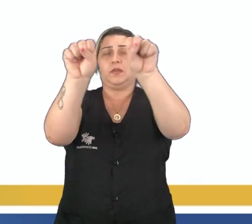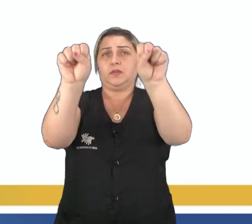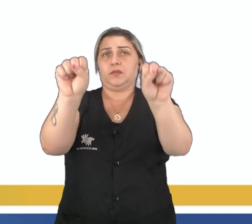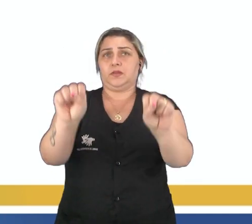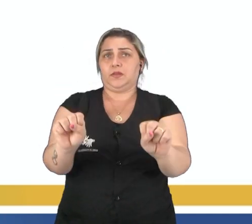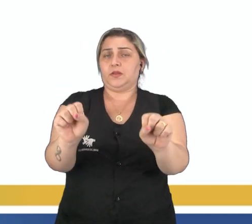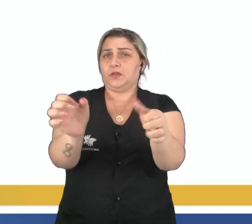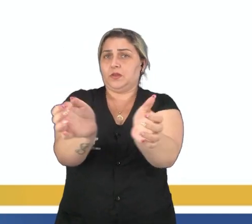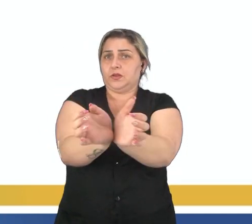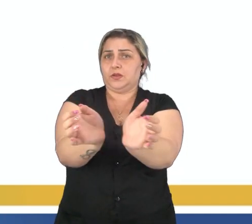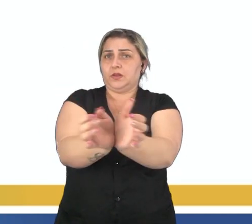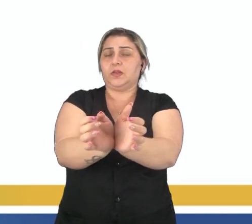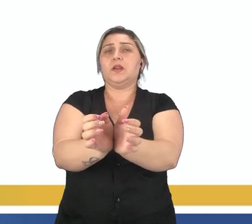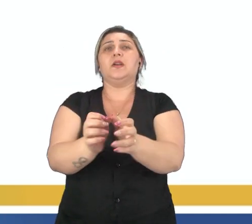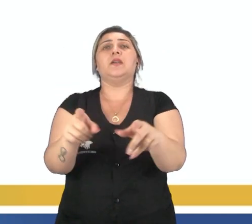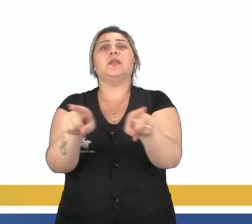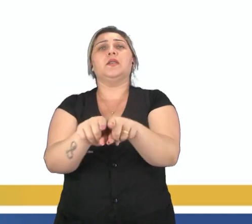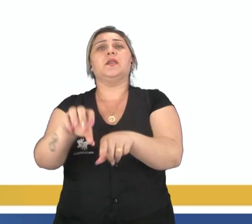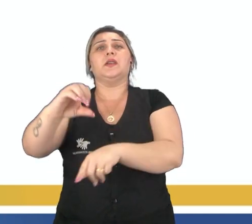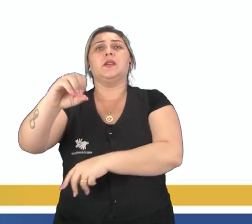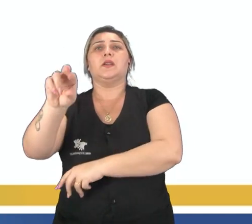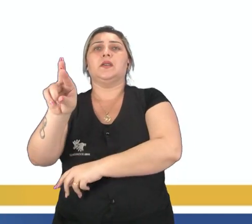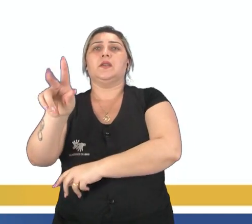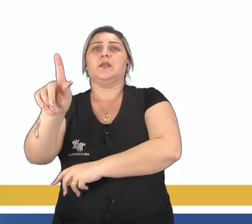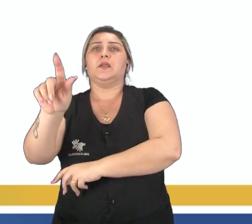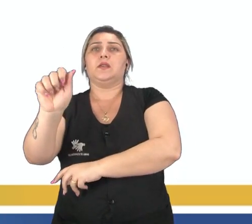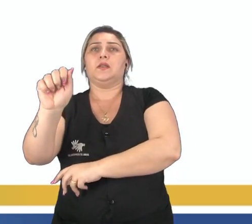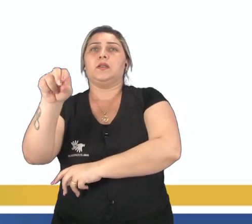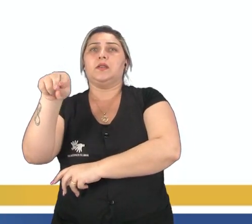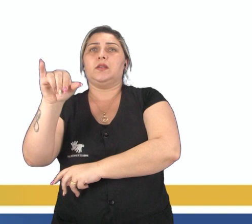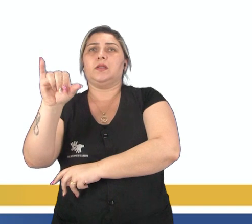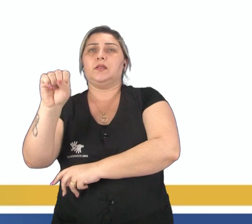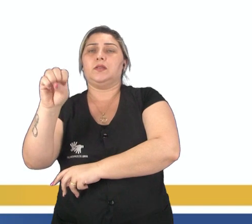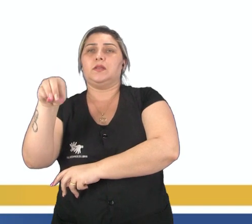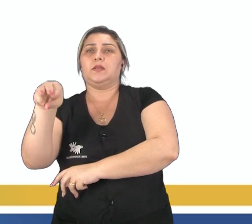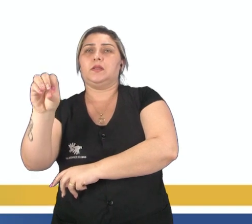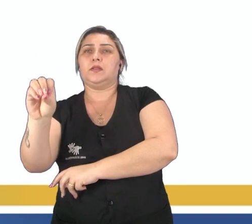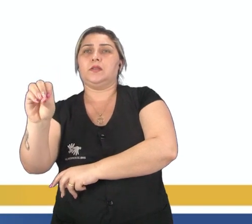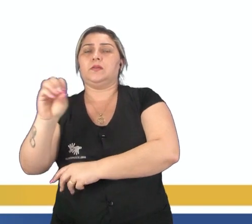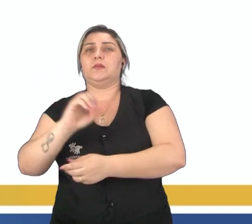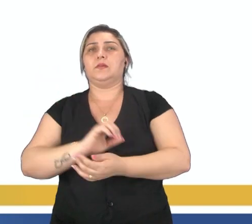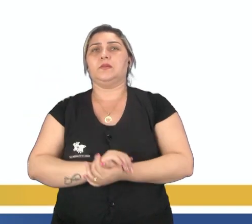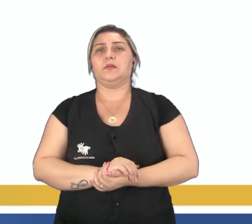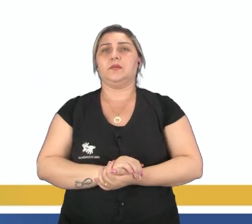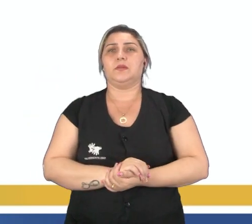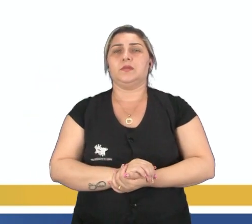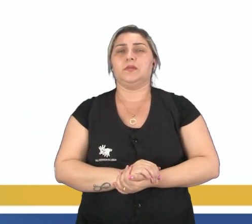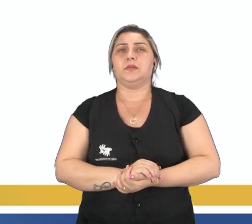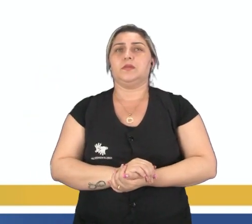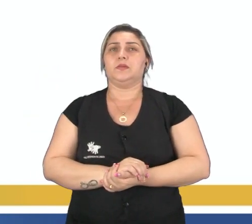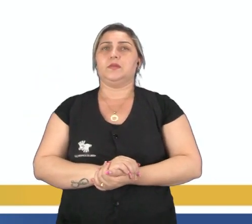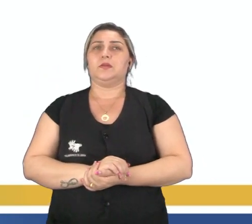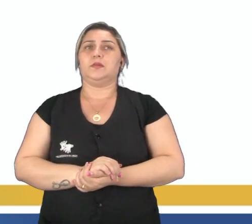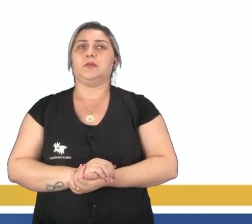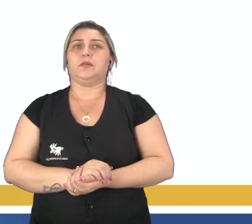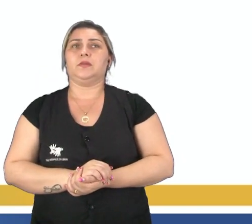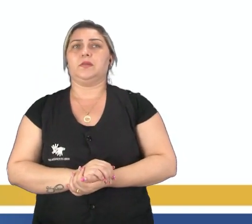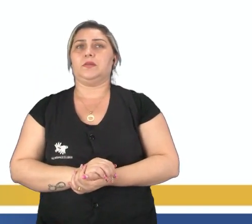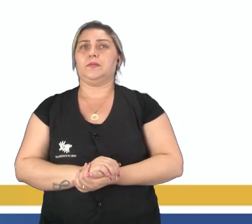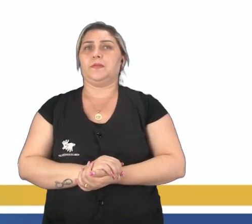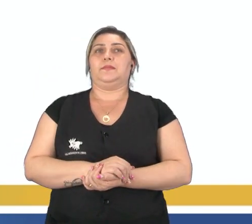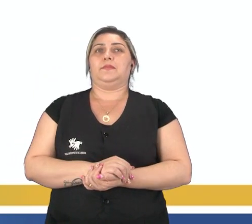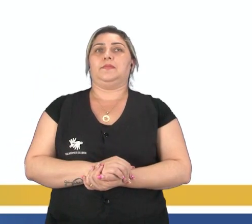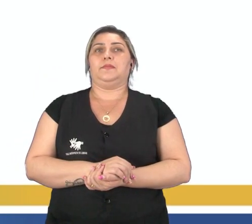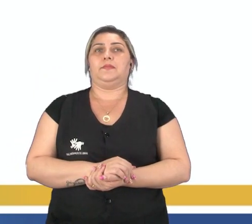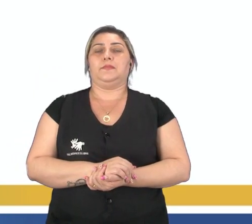de órgãos atuando conjuntamente para executar uma tarefa, nós temos os sistemas. E, enfim, os sistemas funcionando, nós temos um